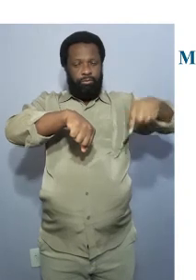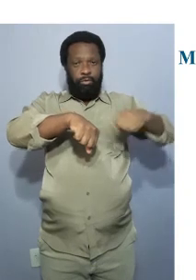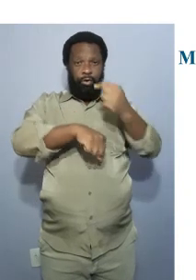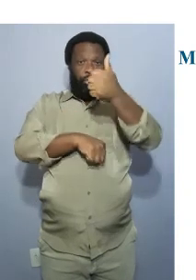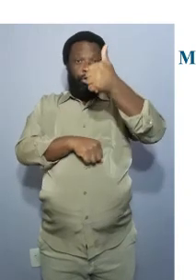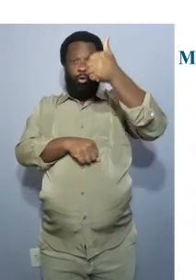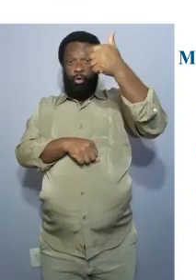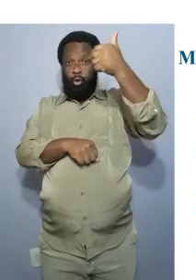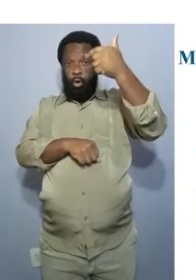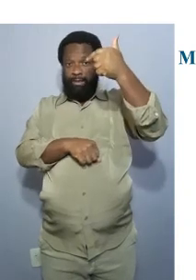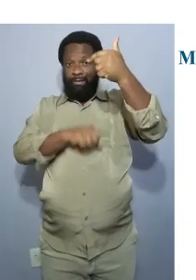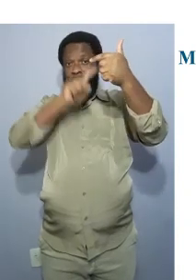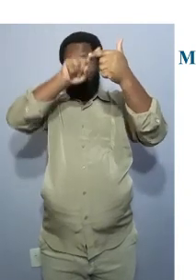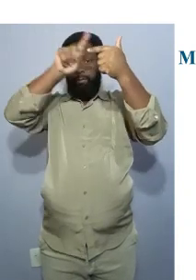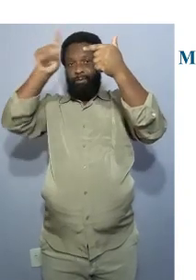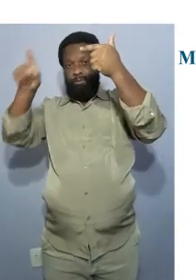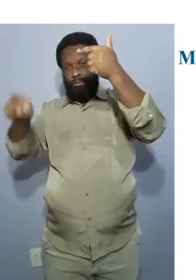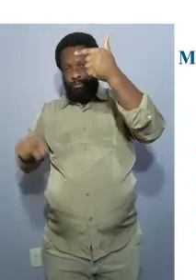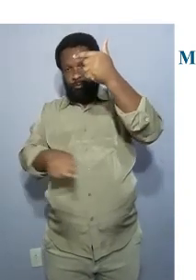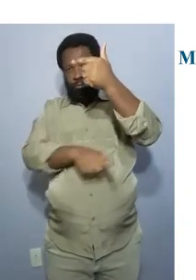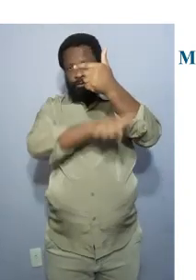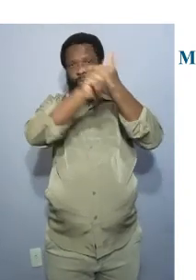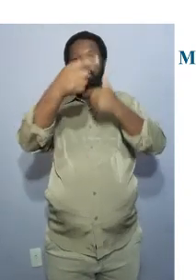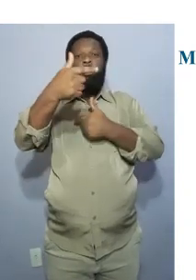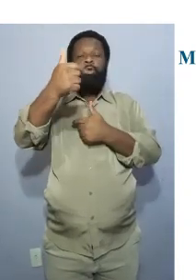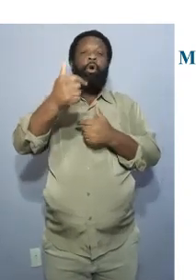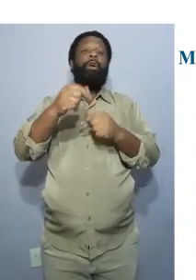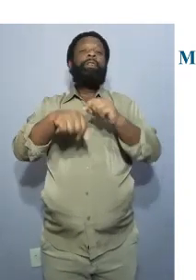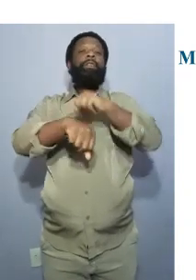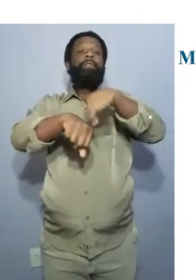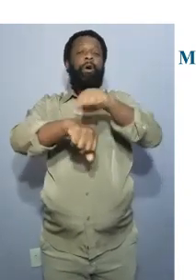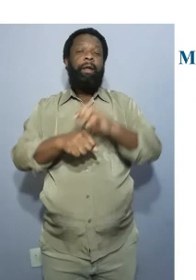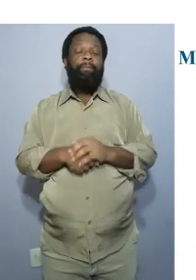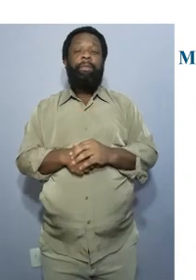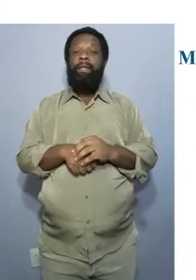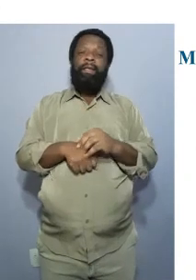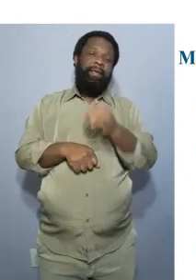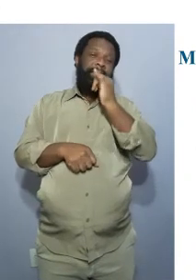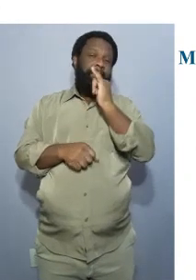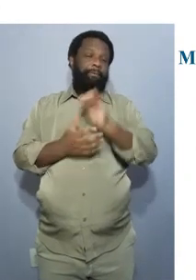Então, quando ele faz isso, ele está passando 12 horas. Então, período de rotação